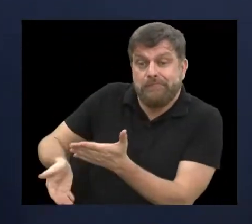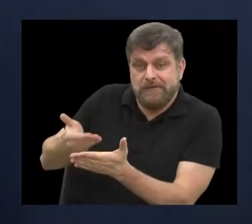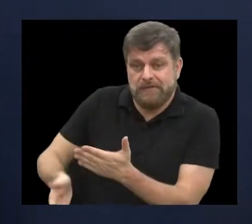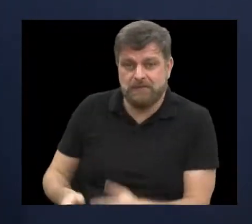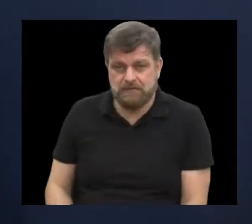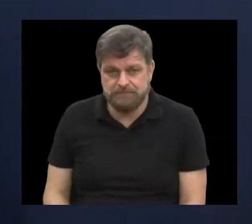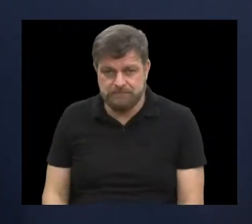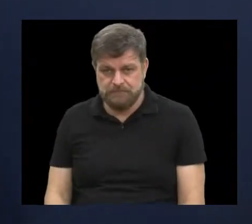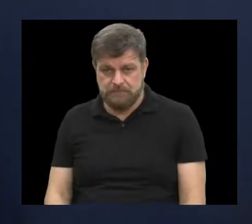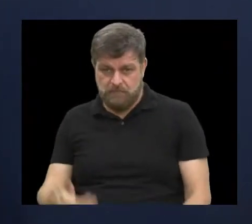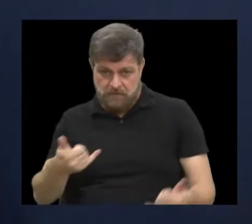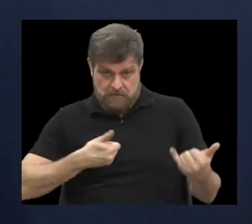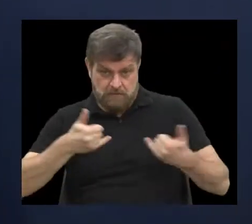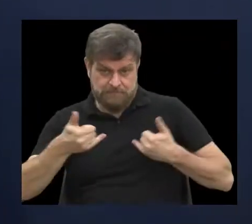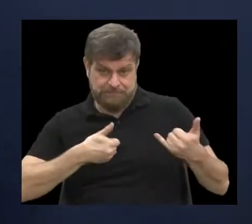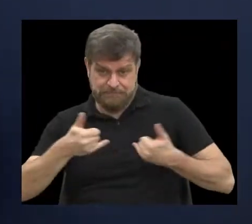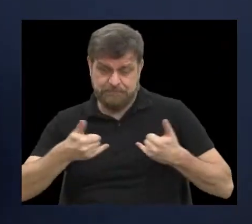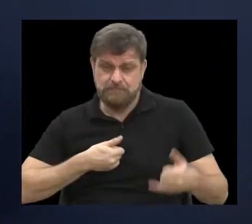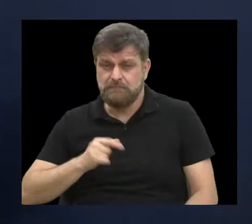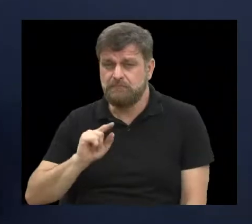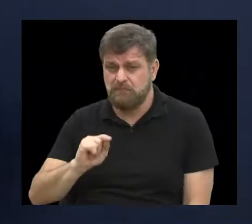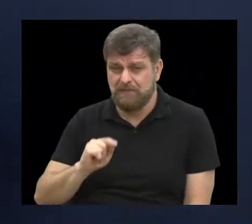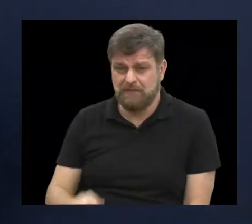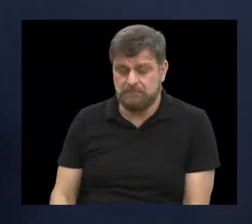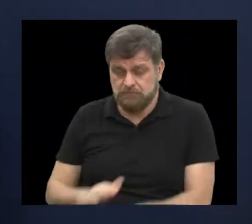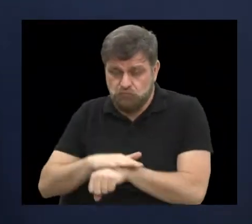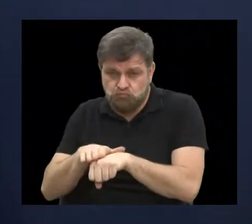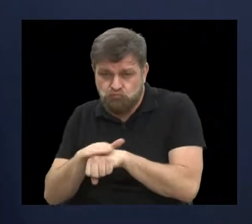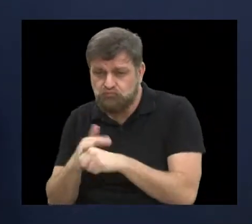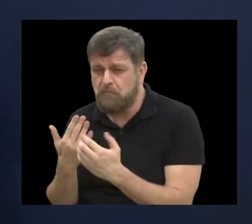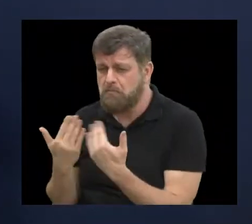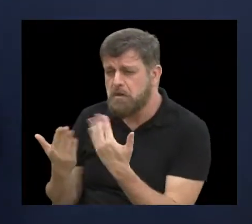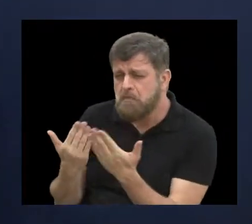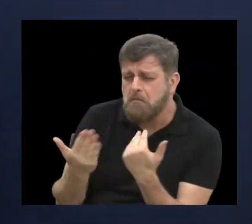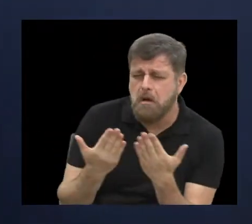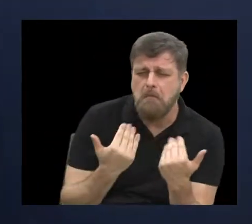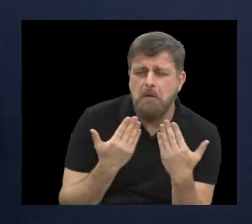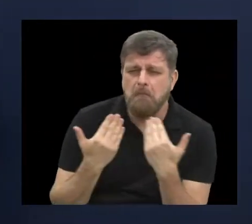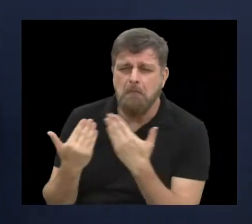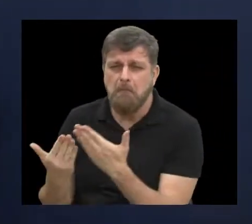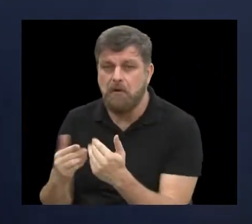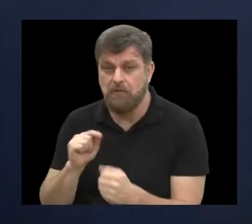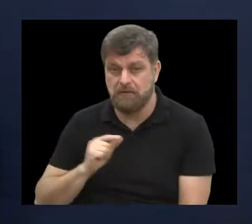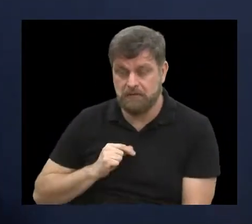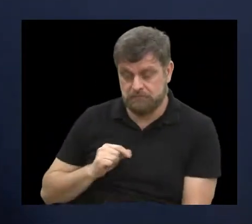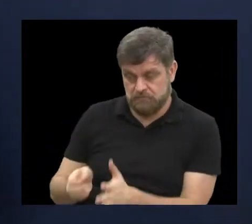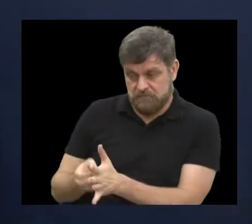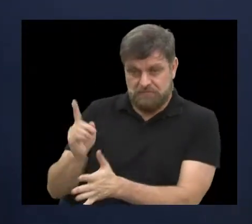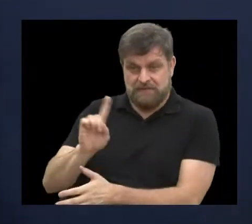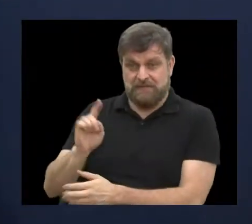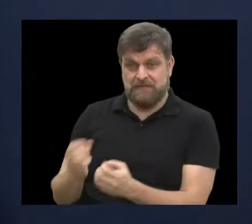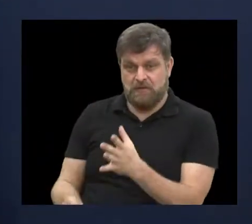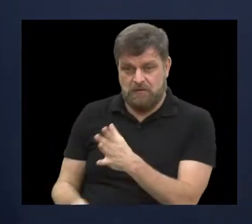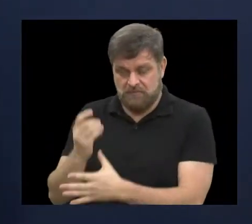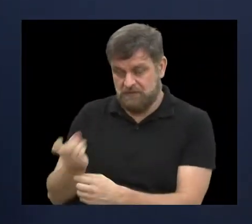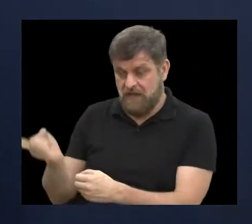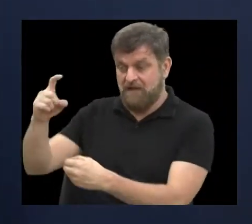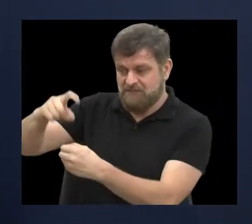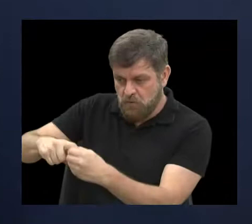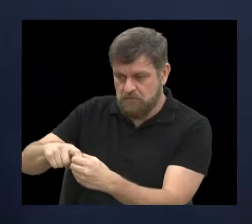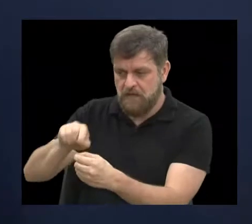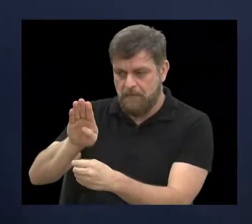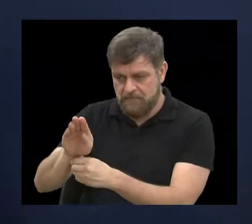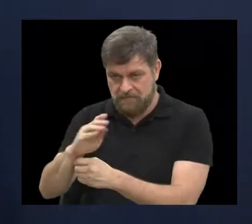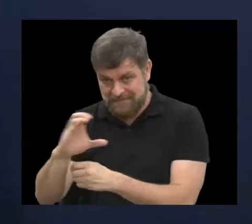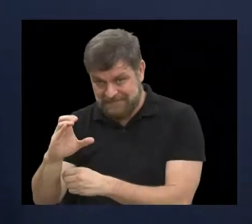eles falam é que nas conversas entre outros usuários, e que isso muitas vezes não acontece, né? Esse retorno, às vezes, tem